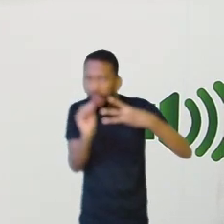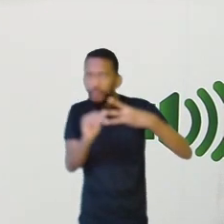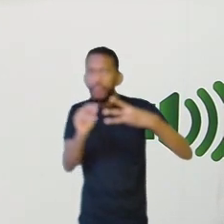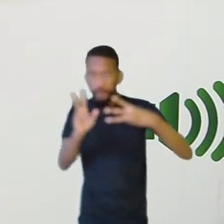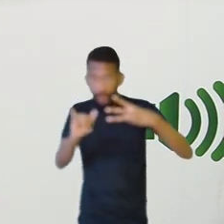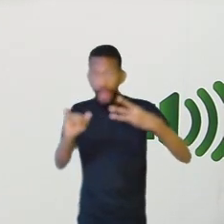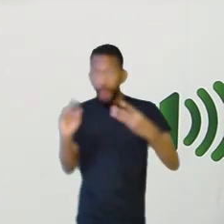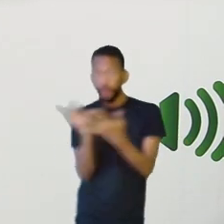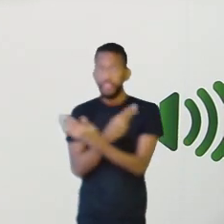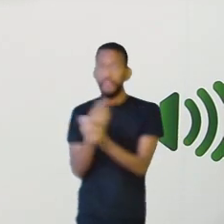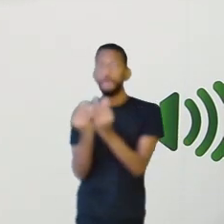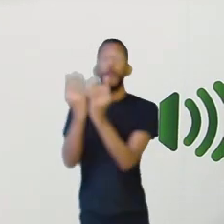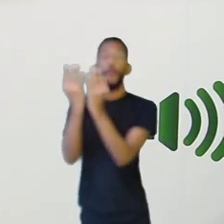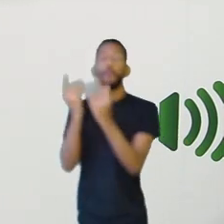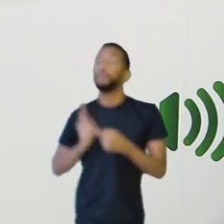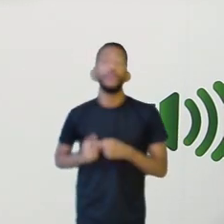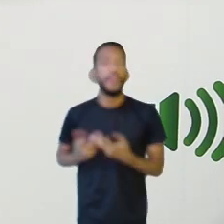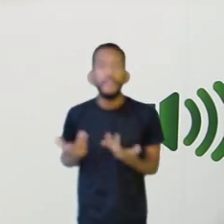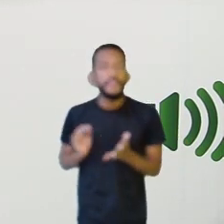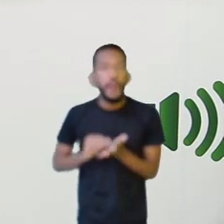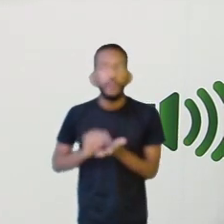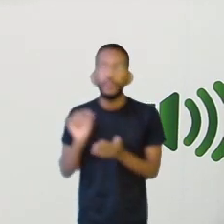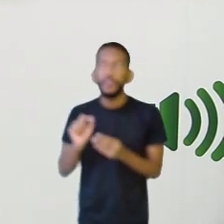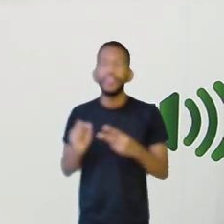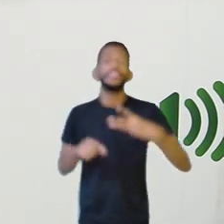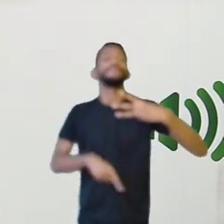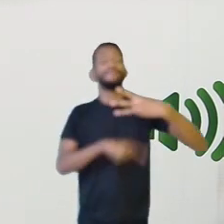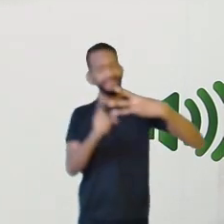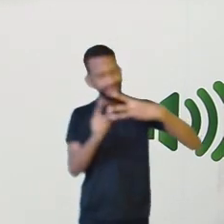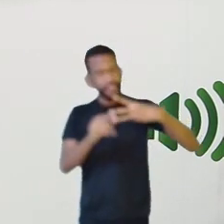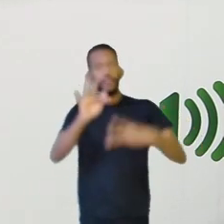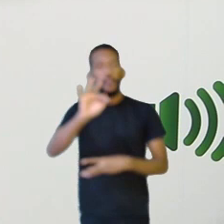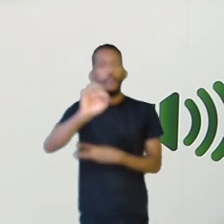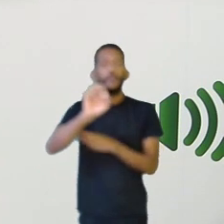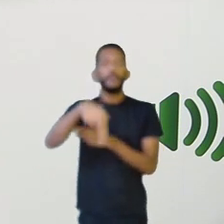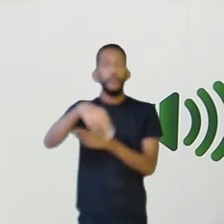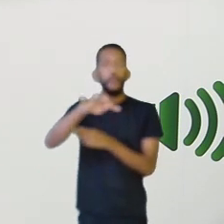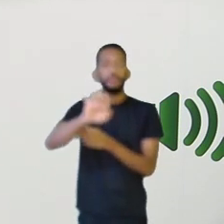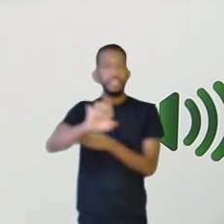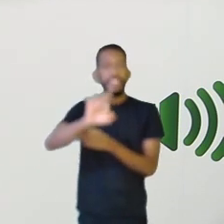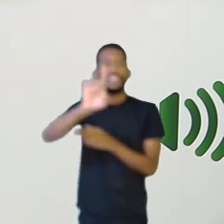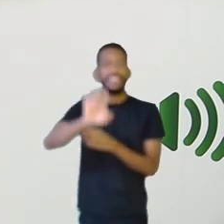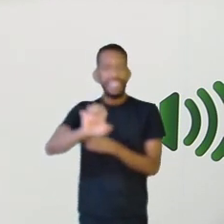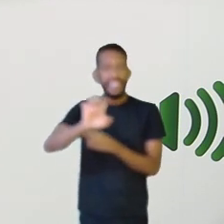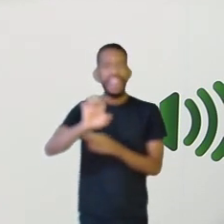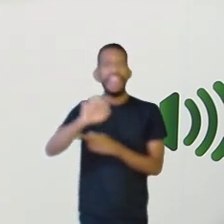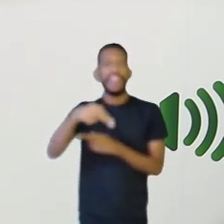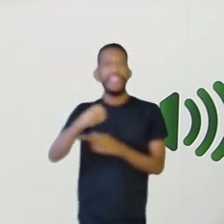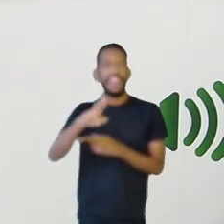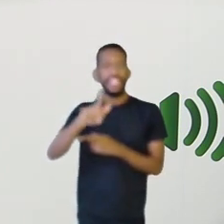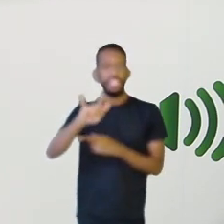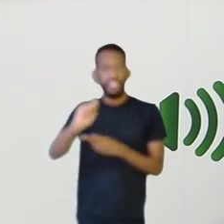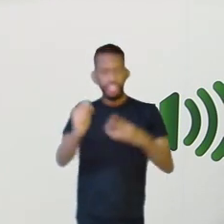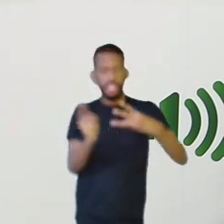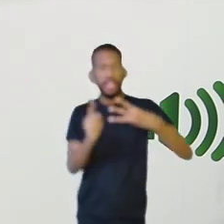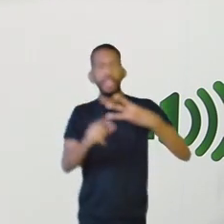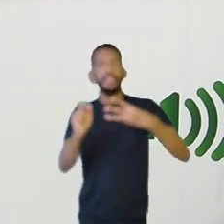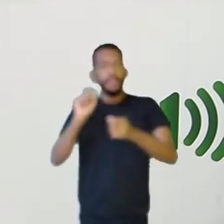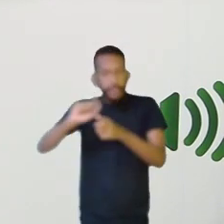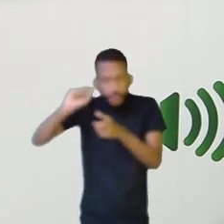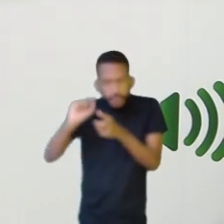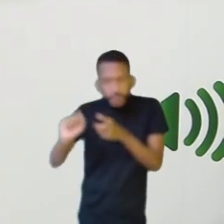aconteça. E o que é que está faltando? Está faltando a fonte de energia. A fonte